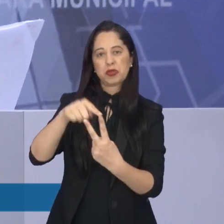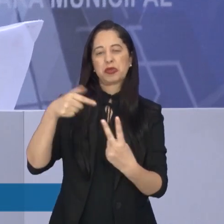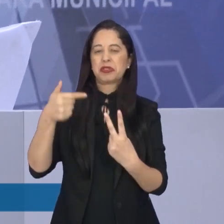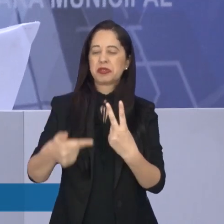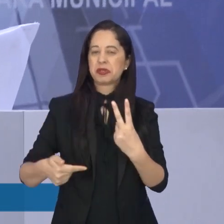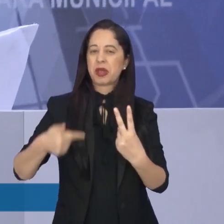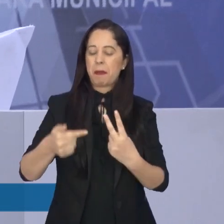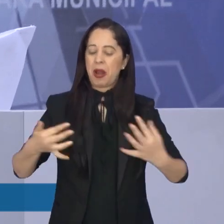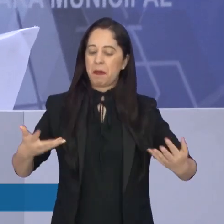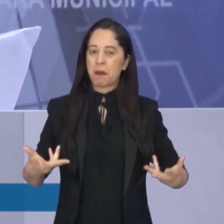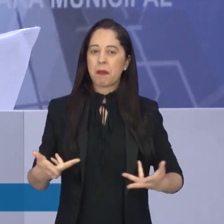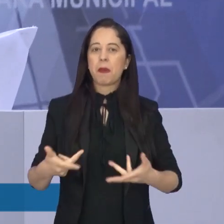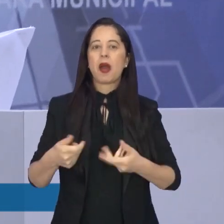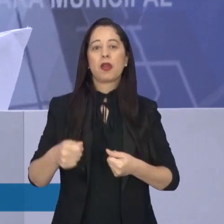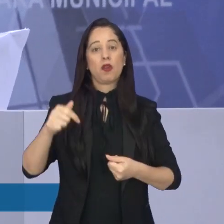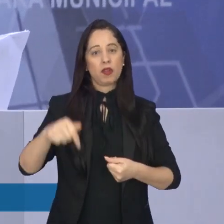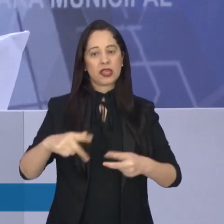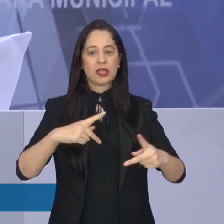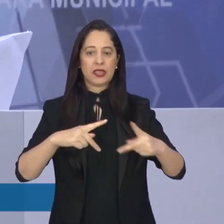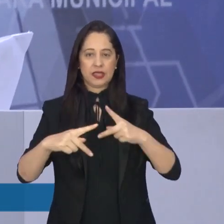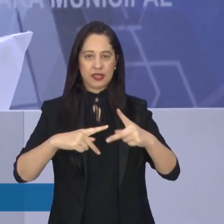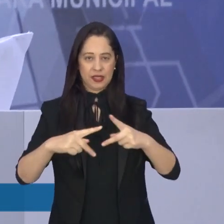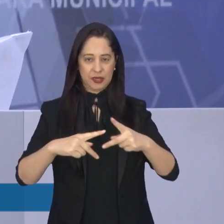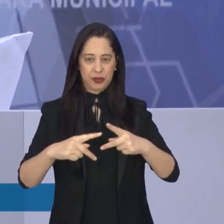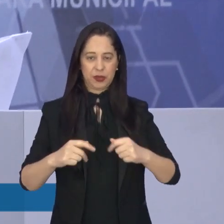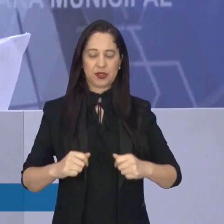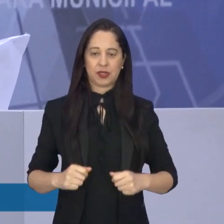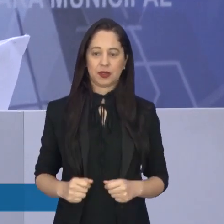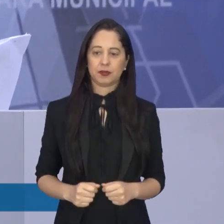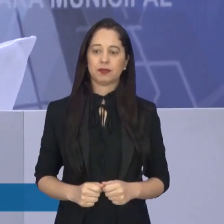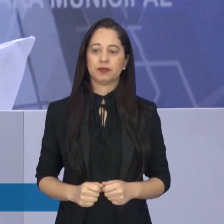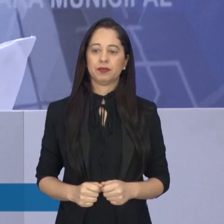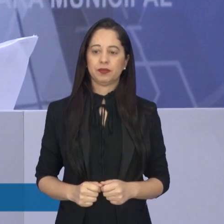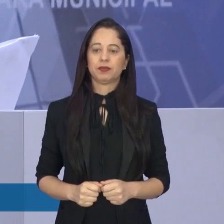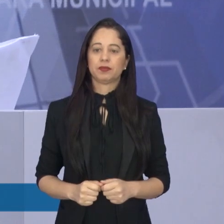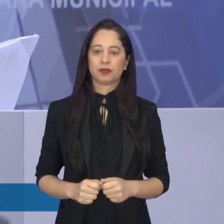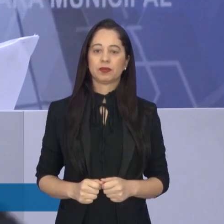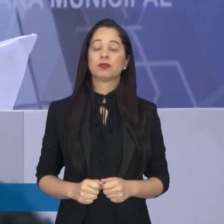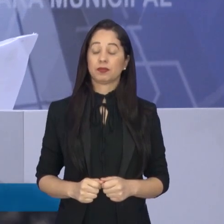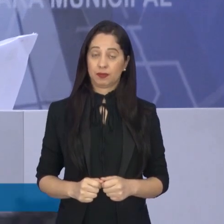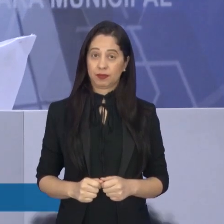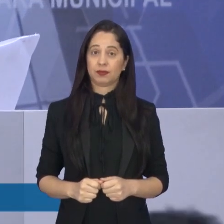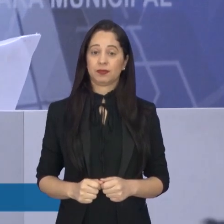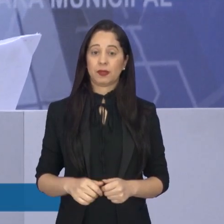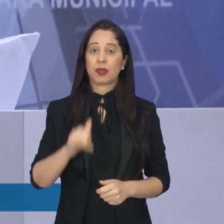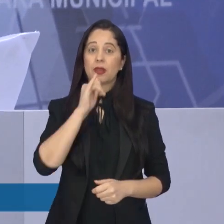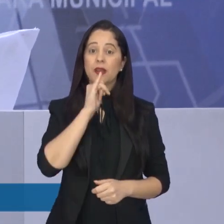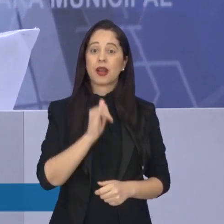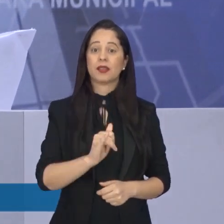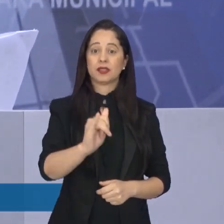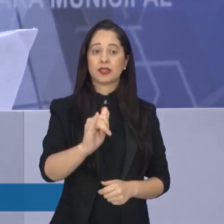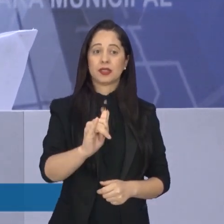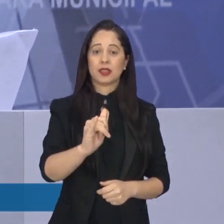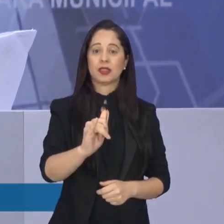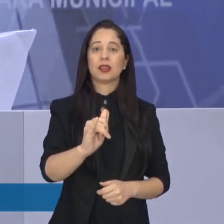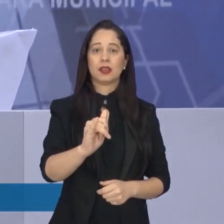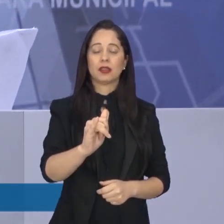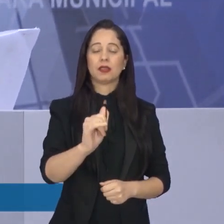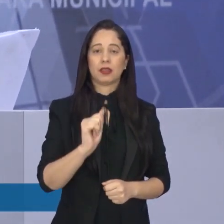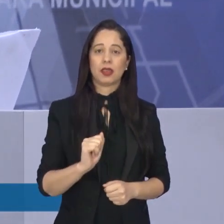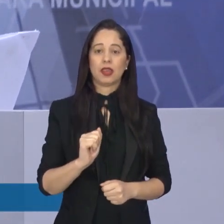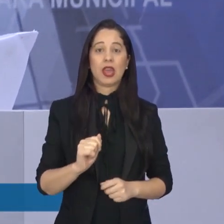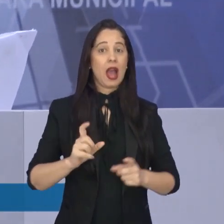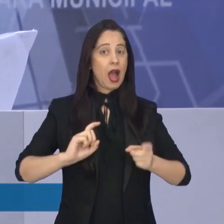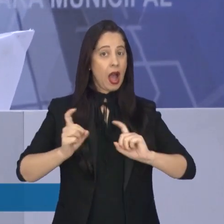serviços prestados à coletividade deste município. Lembramos a todos e todas que essa solenidade